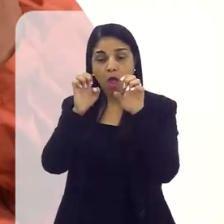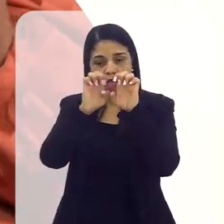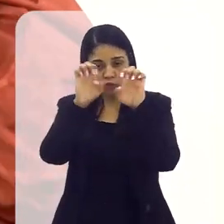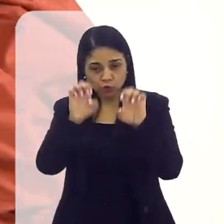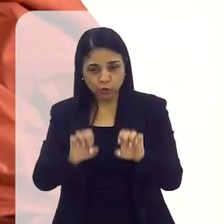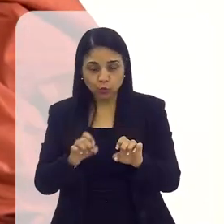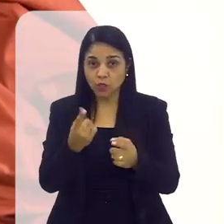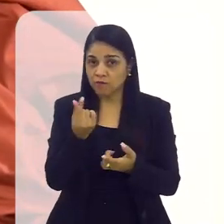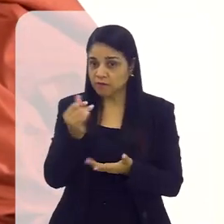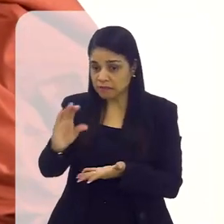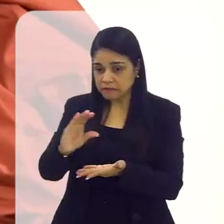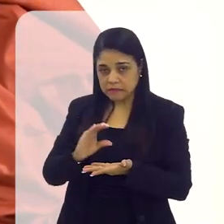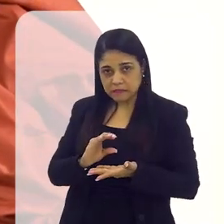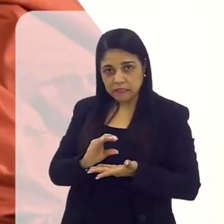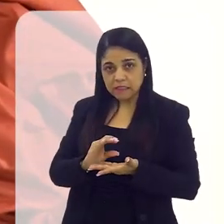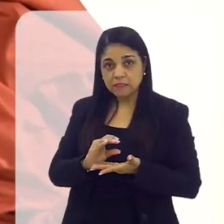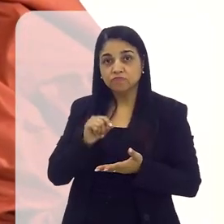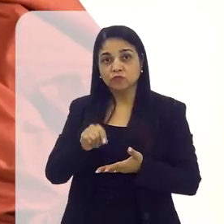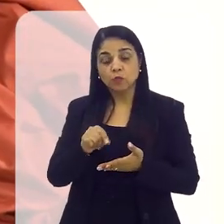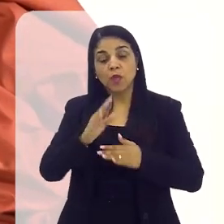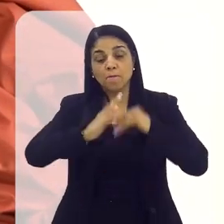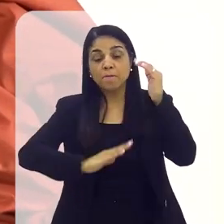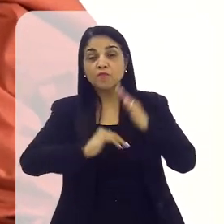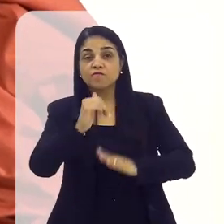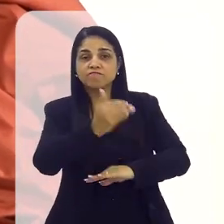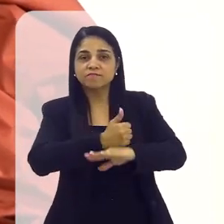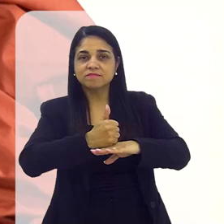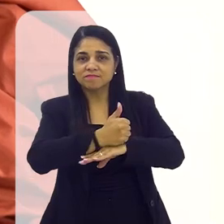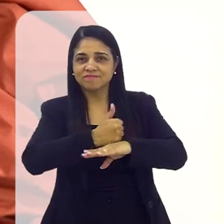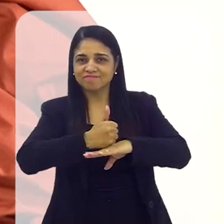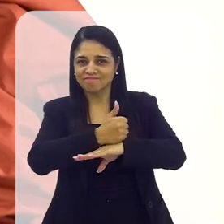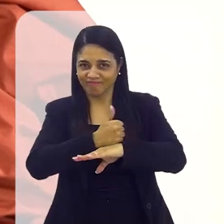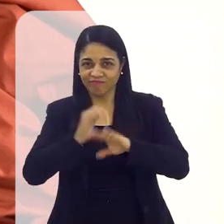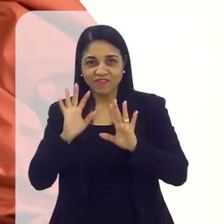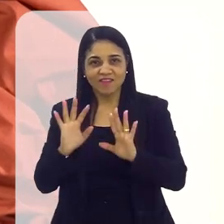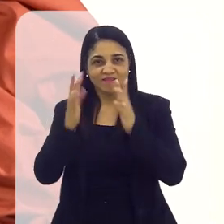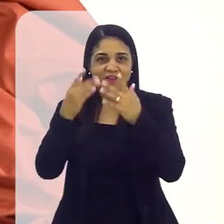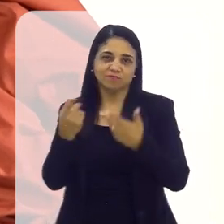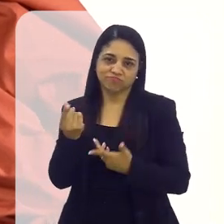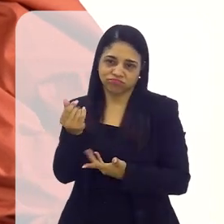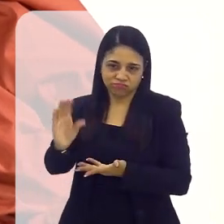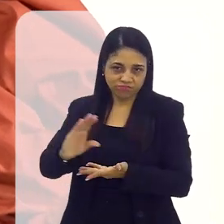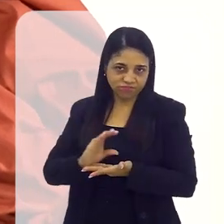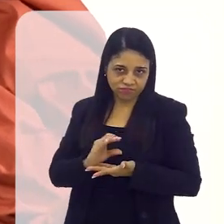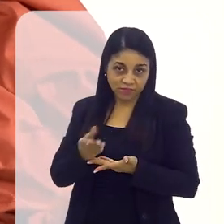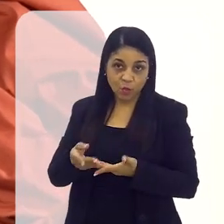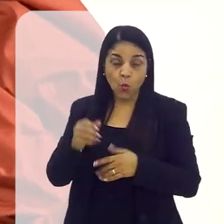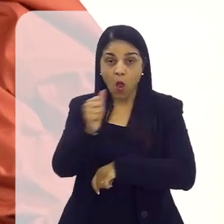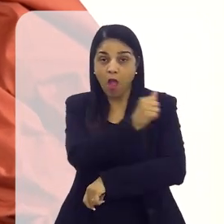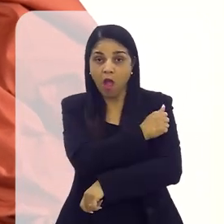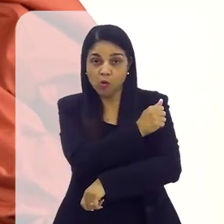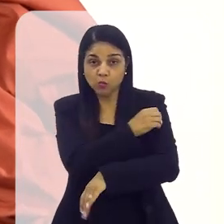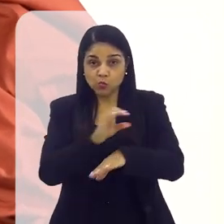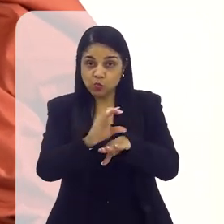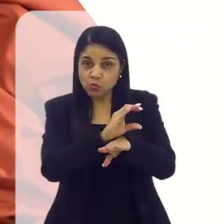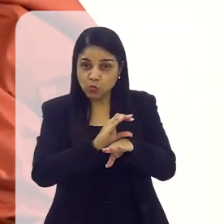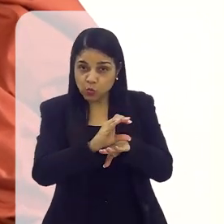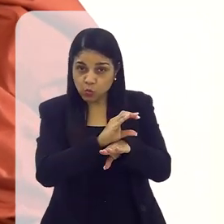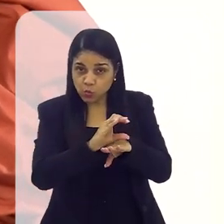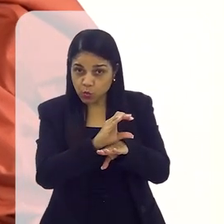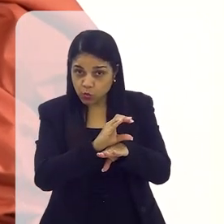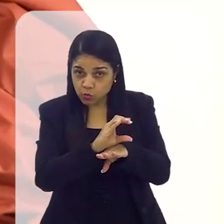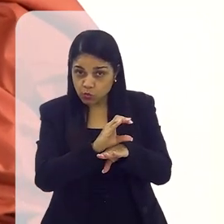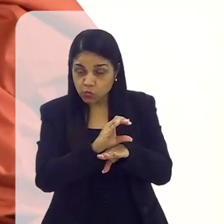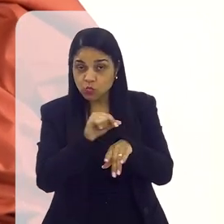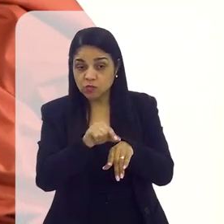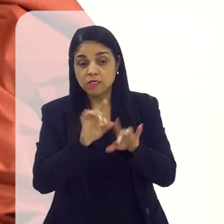toda a estrutura dele financeira a partir da profissão, né? E os alunos que estão fazendo esse curso